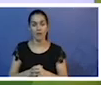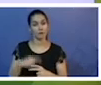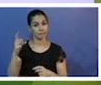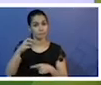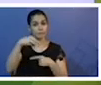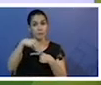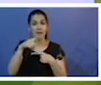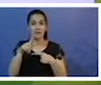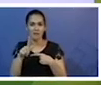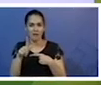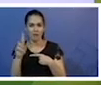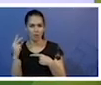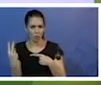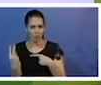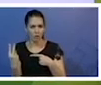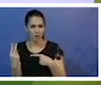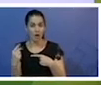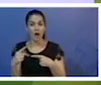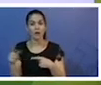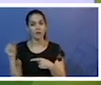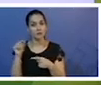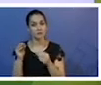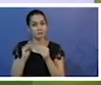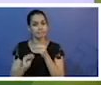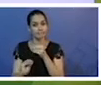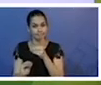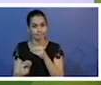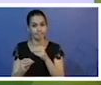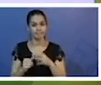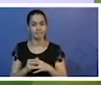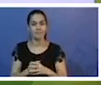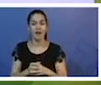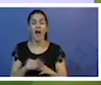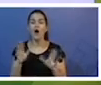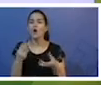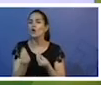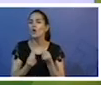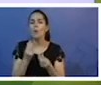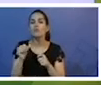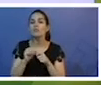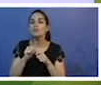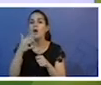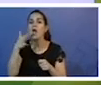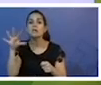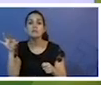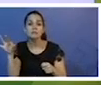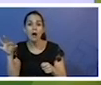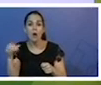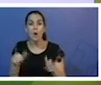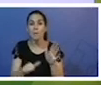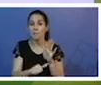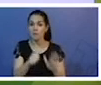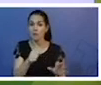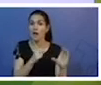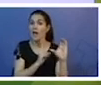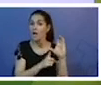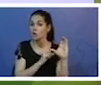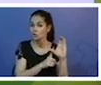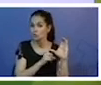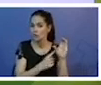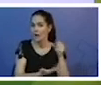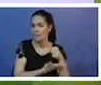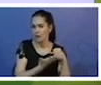esse 2, é esse 2 que está aqui. Formando o sal agora. Então, primeiro eu coloco o cátion, que veio da